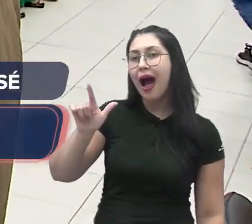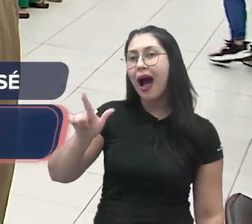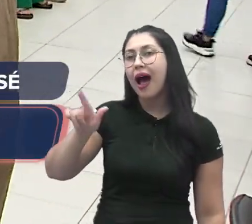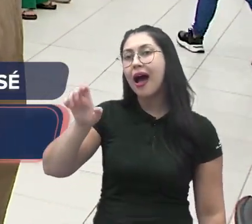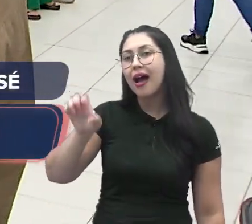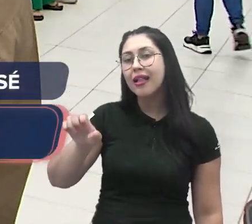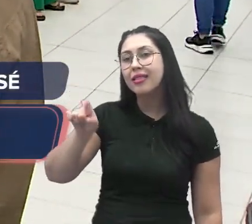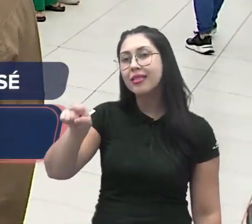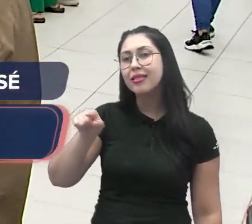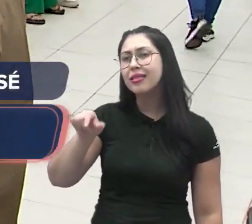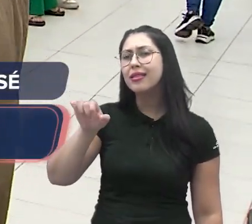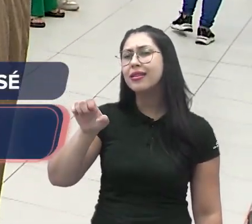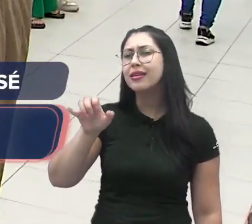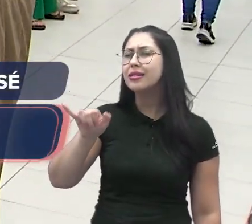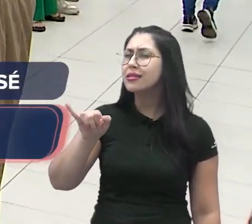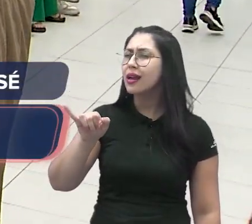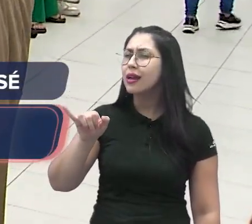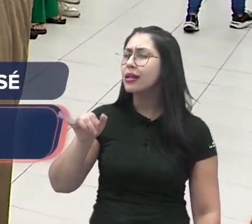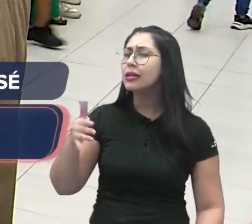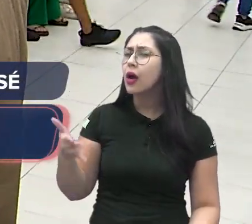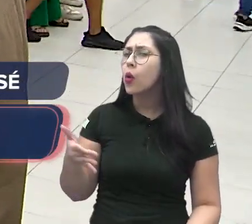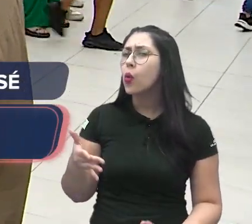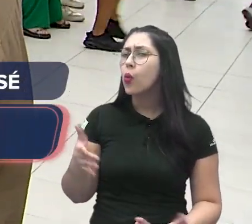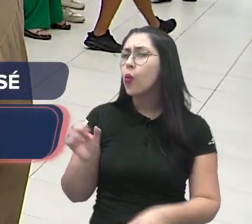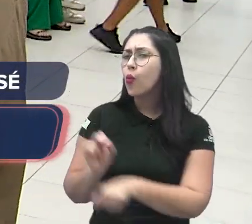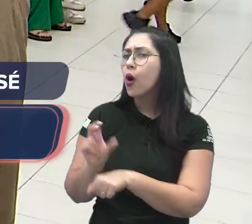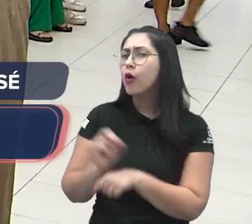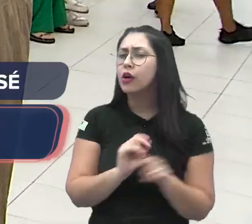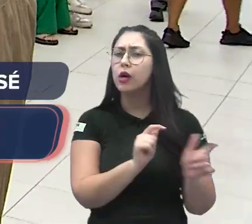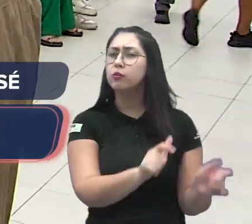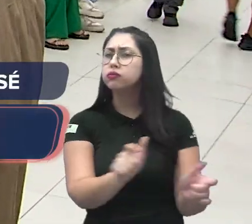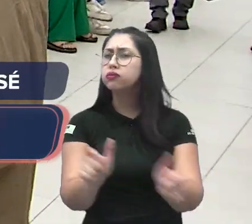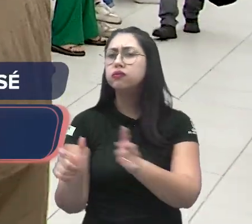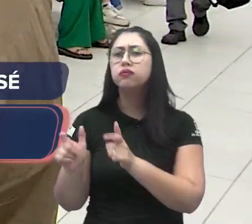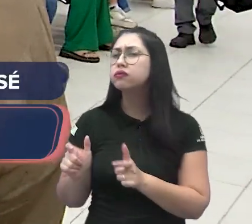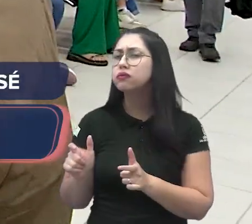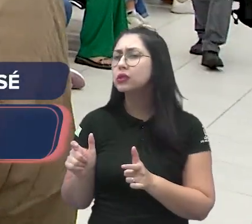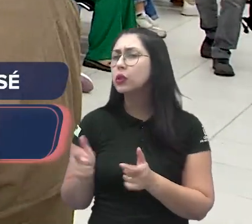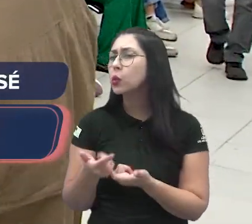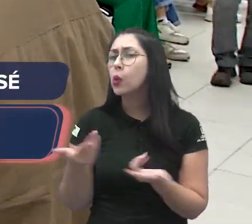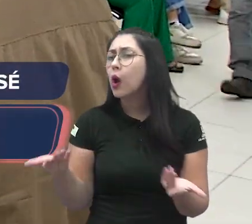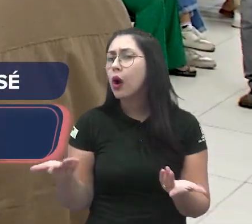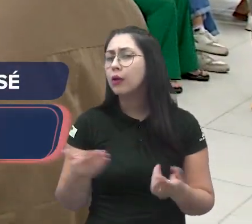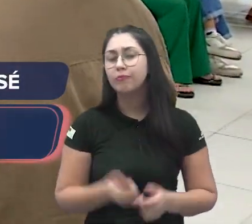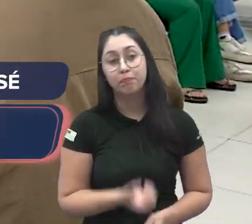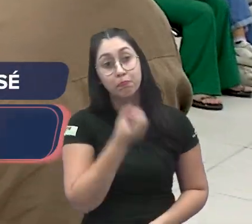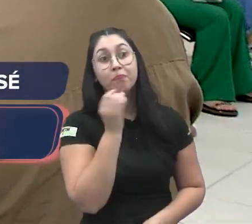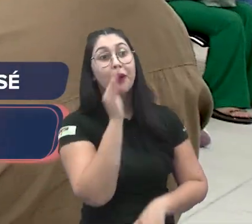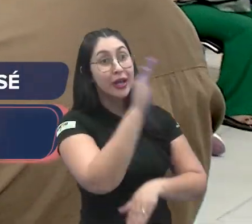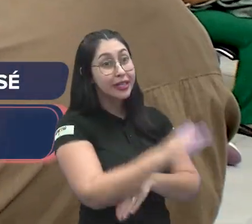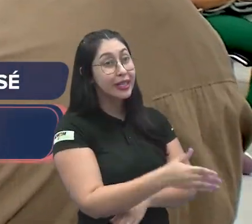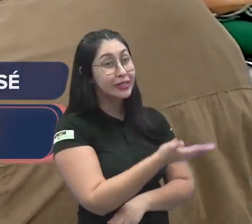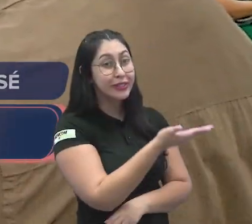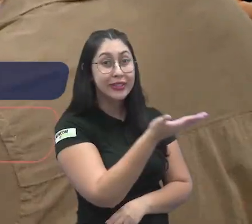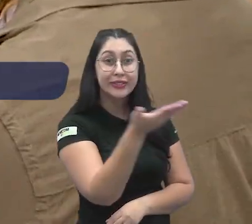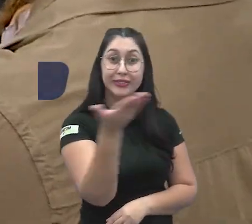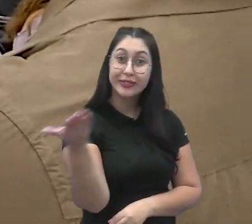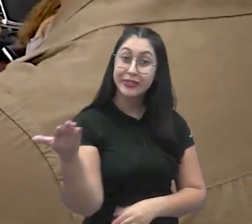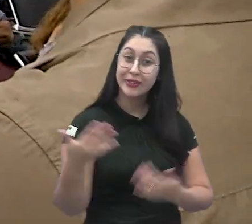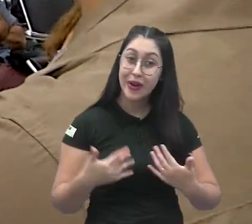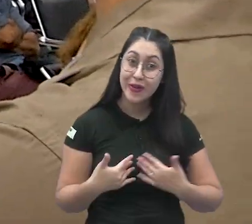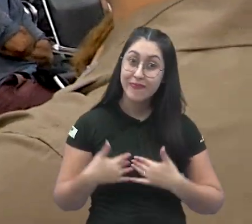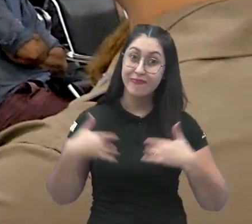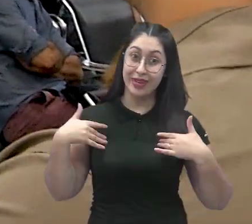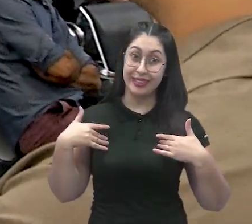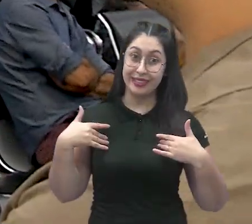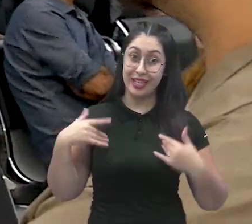Alexei, são essas quase 4.170 vagas, em quais áreas oferecidas para os cursos do Qualifica? Boa tarde, João. Boa tarde,